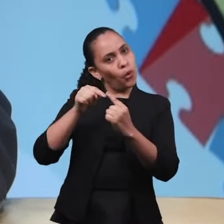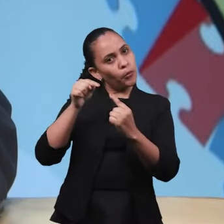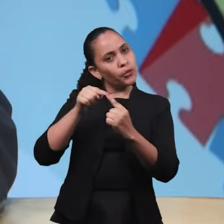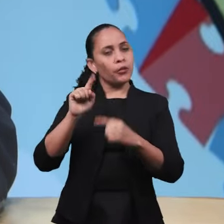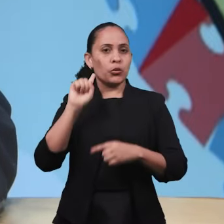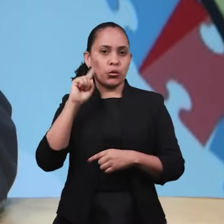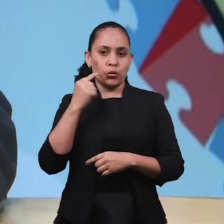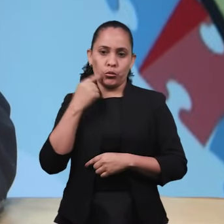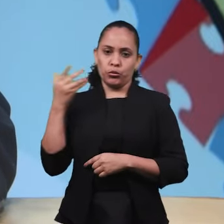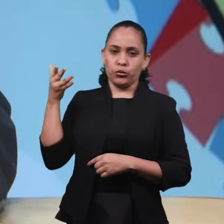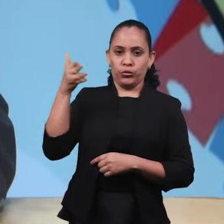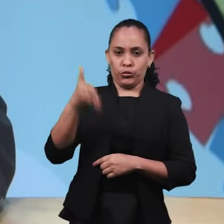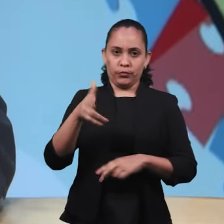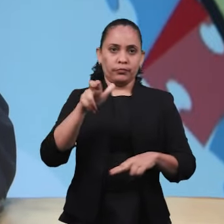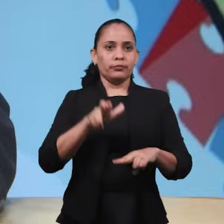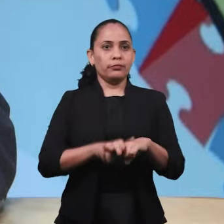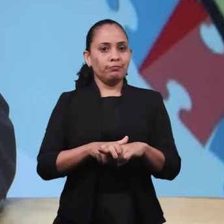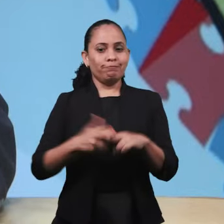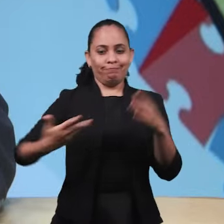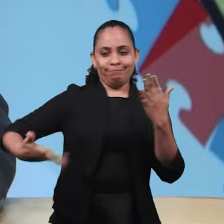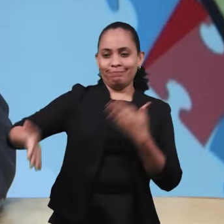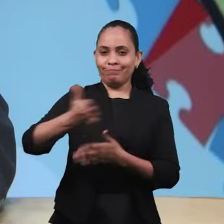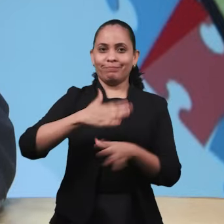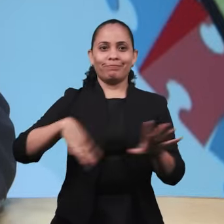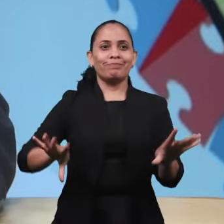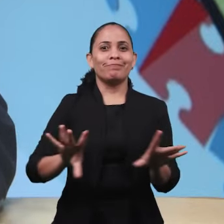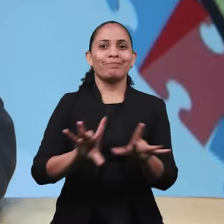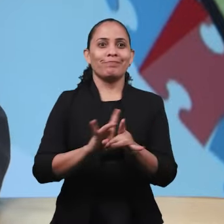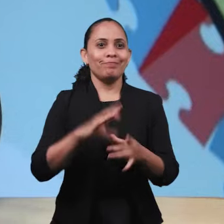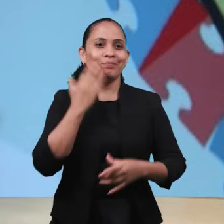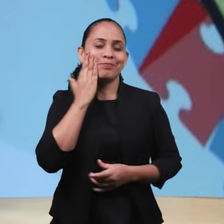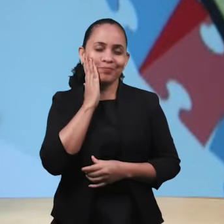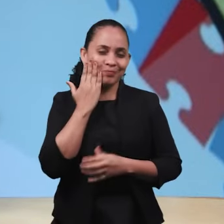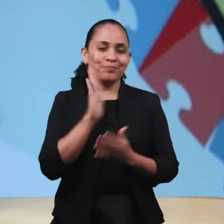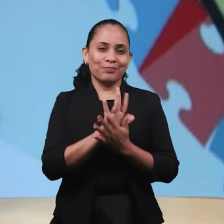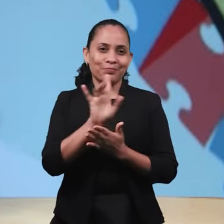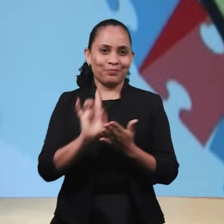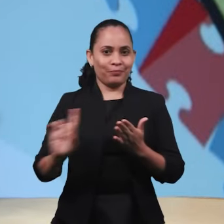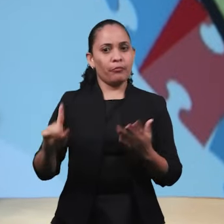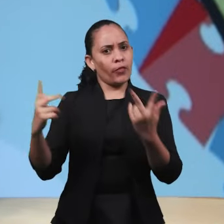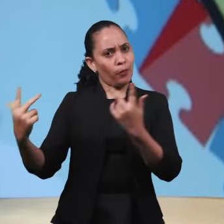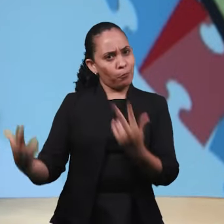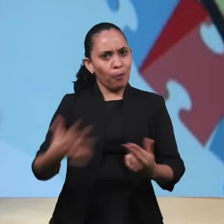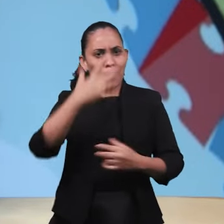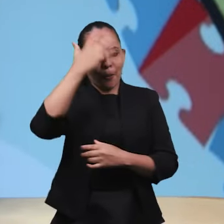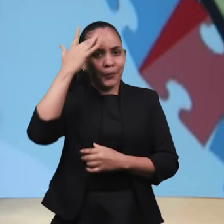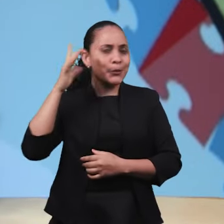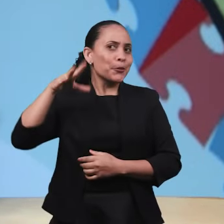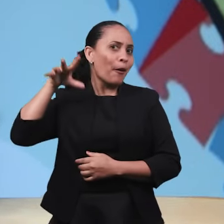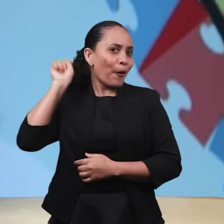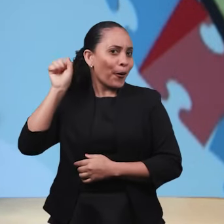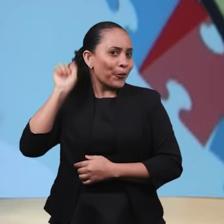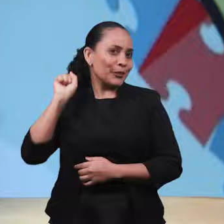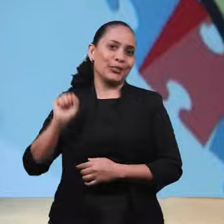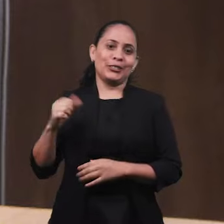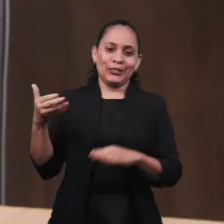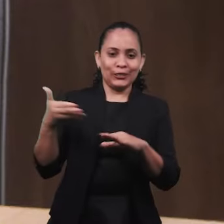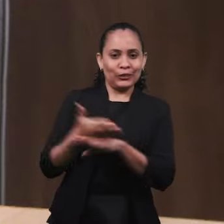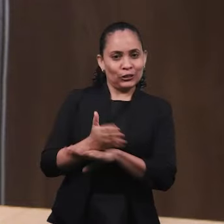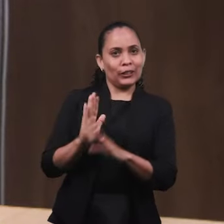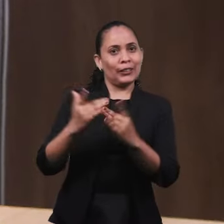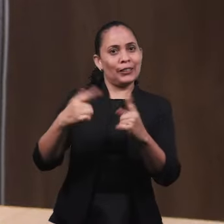que o surdo entre e se sinta tão integrado e tão atendido quanto um ouvinte que entra nas igrejas que estão na Maranata.